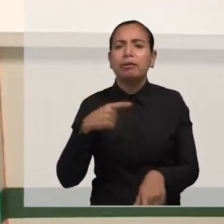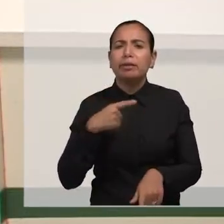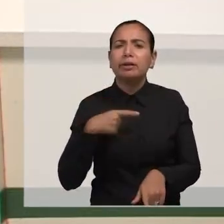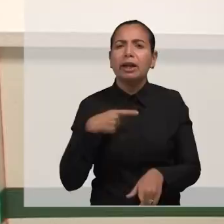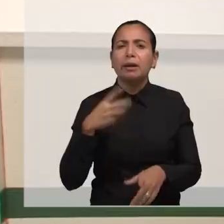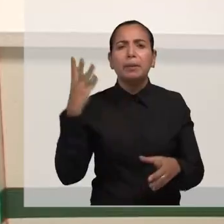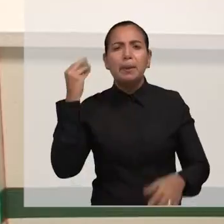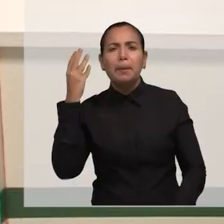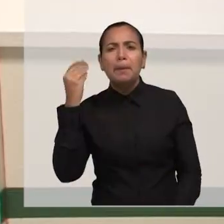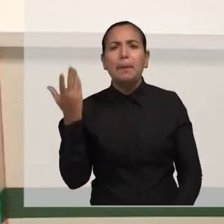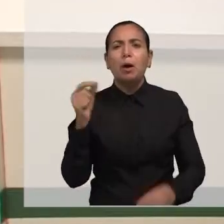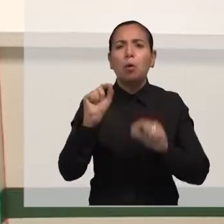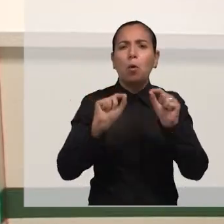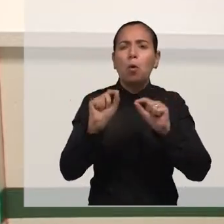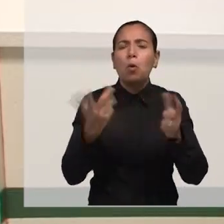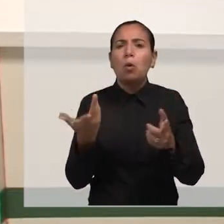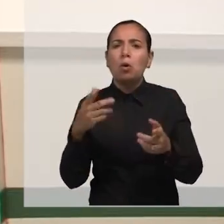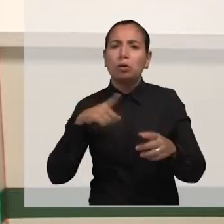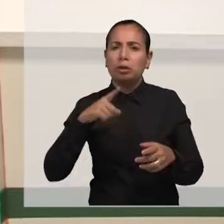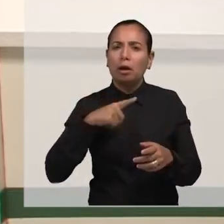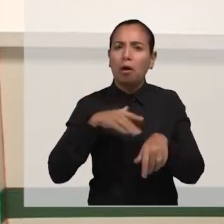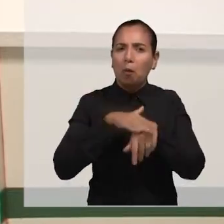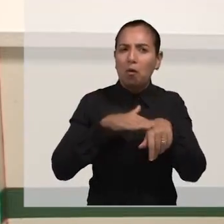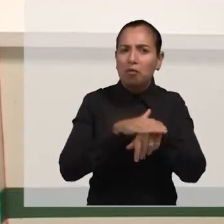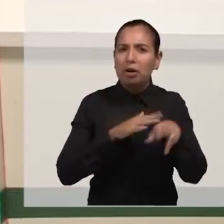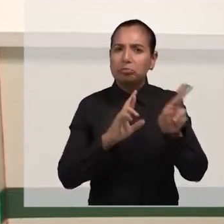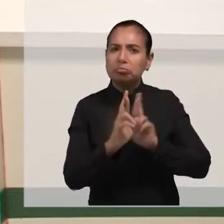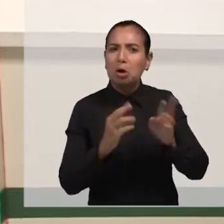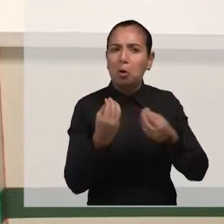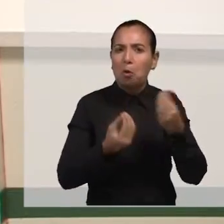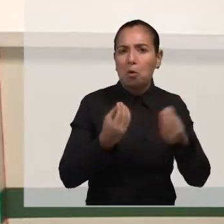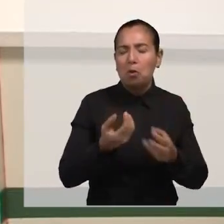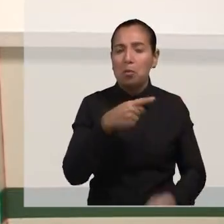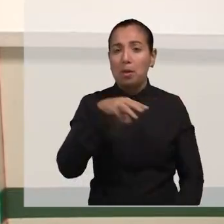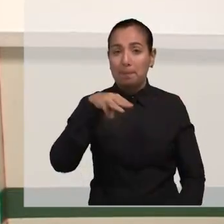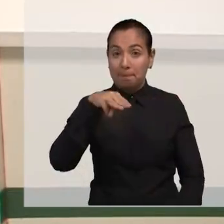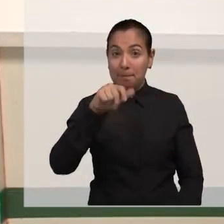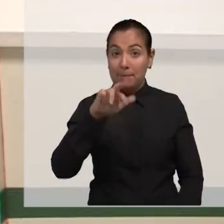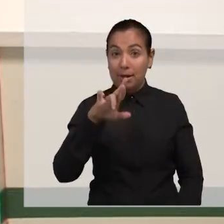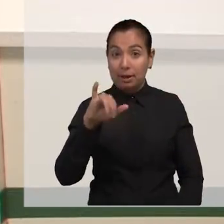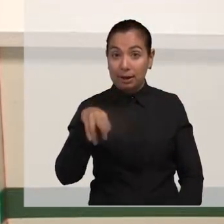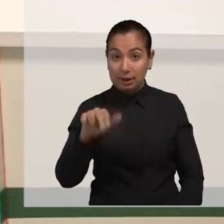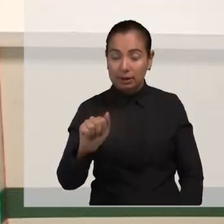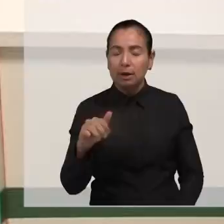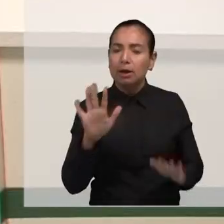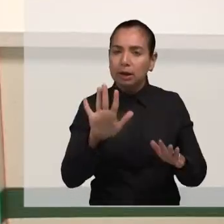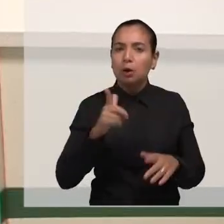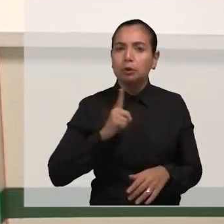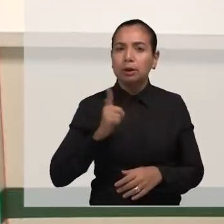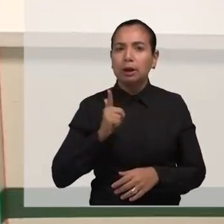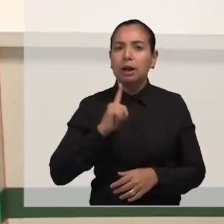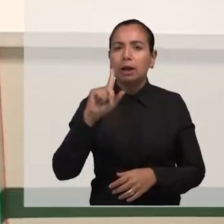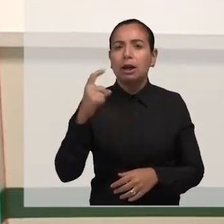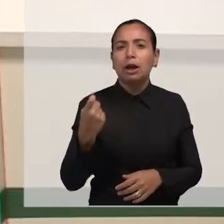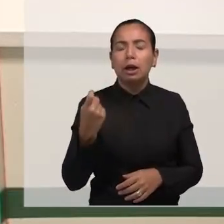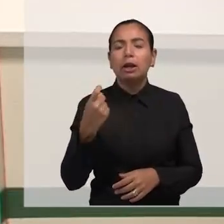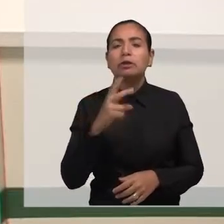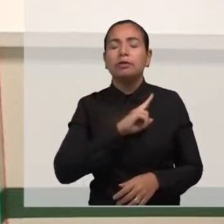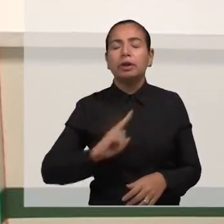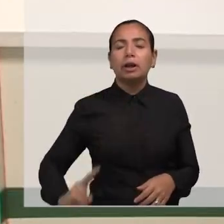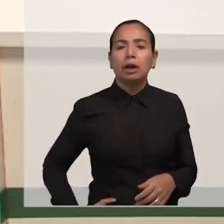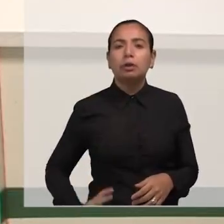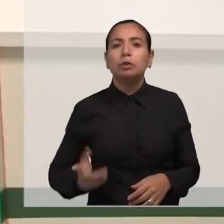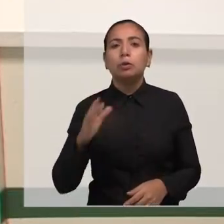Marina. E até uma entrevista dada ao ex-governador Cid Gomes, coordenador da campanha do Ciro, deu